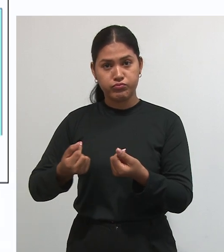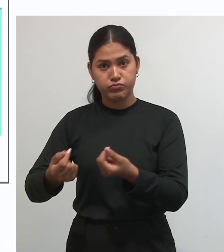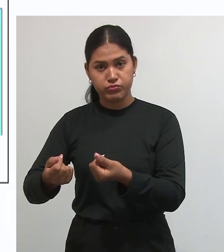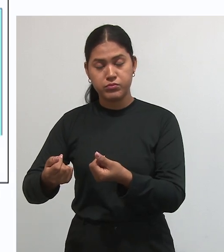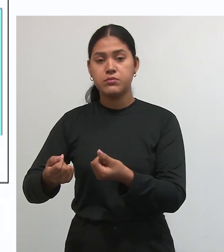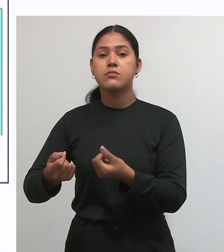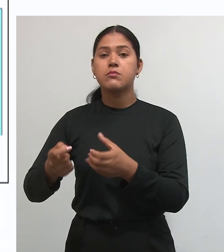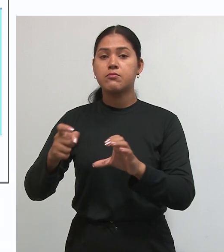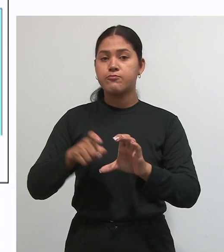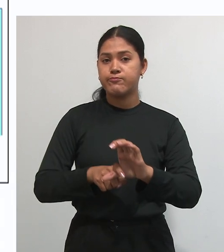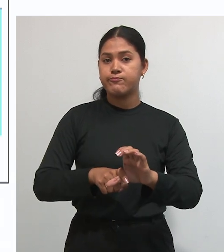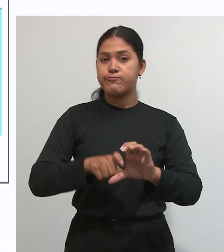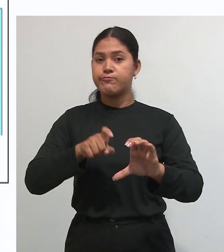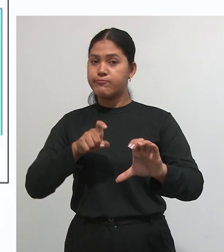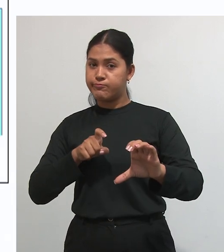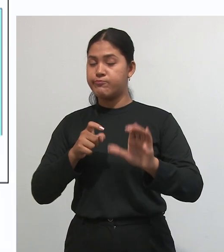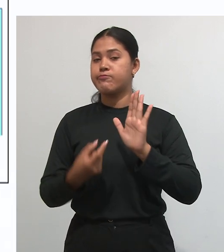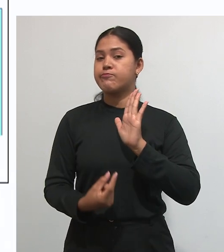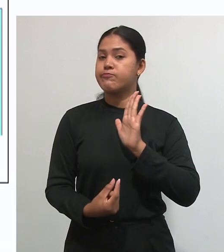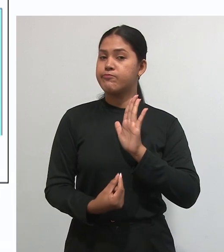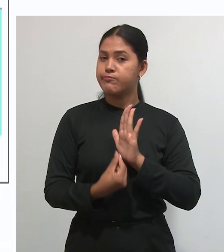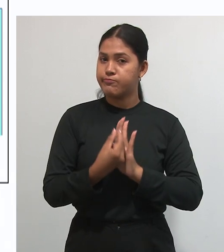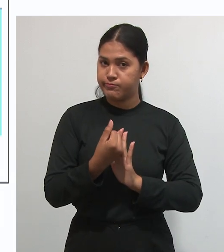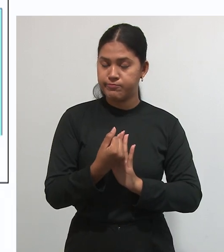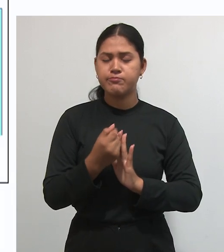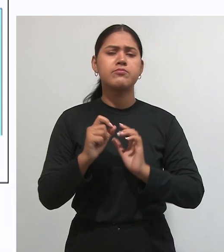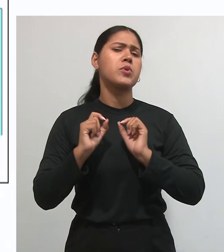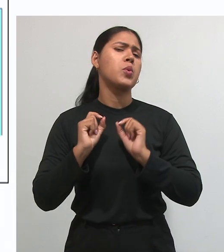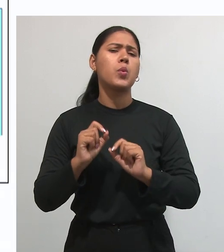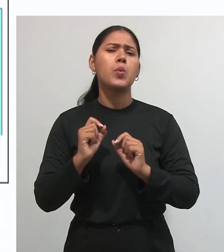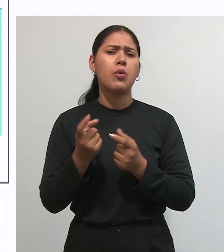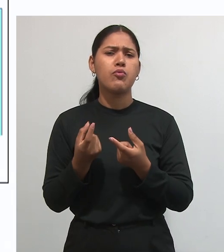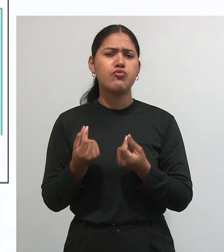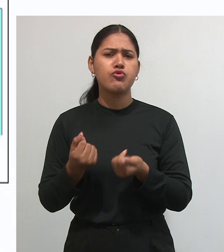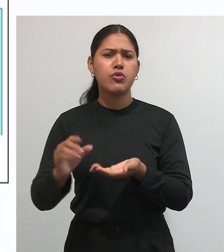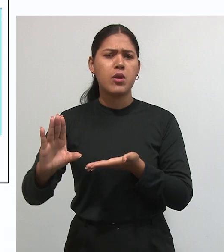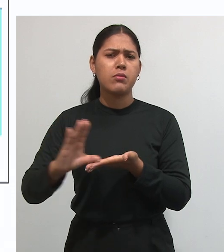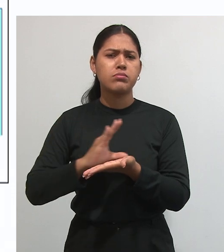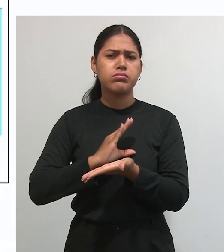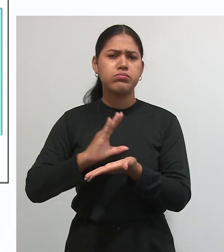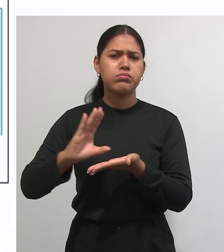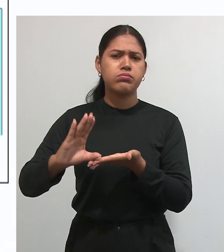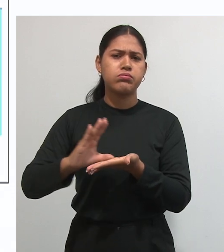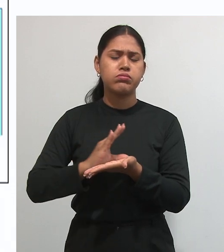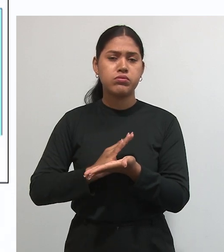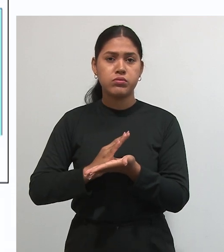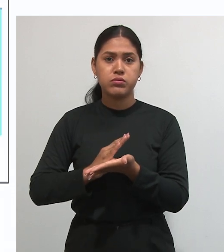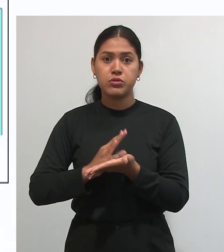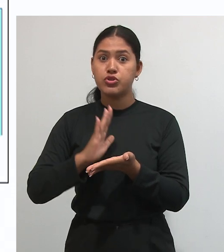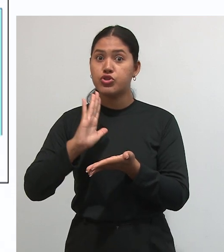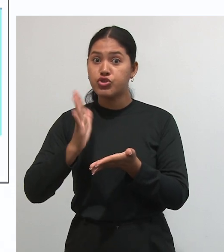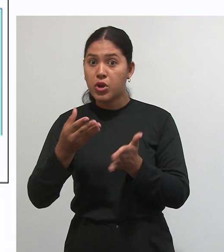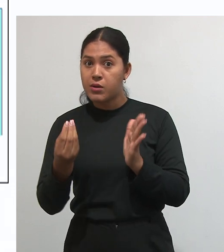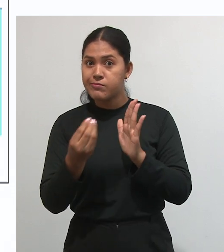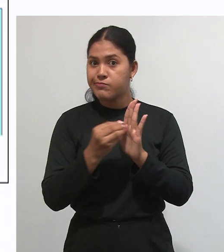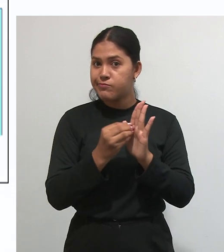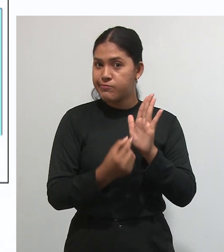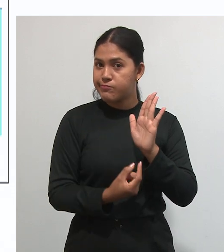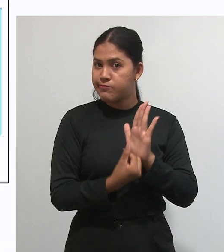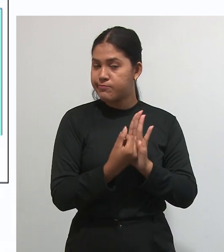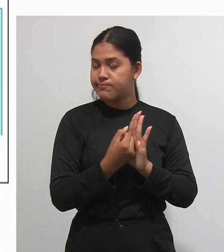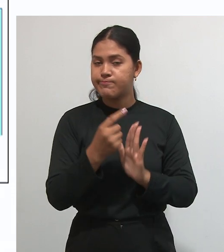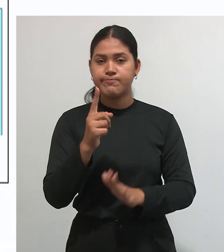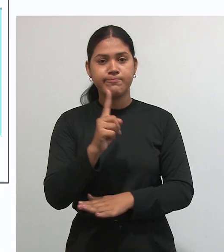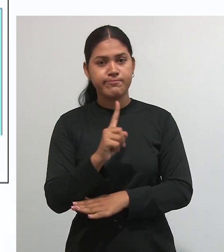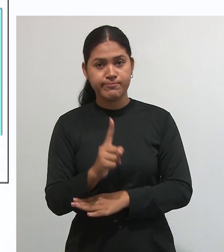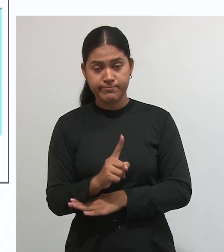extra-orçamentários, ou seja, é aqui que compreendem os ingressos não previstos no orçamento e englobam os restos a pagar e inscritos